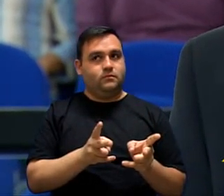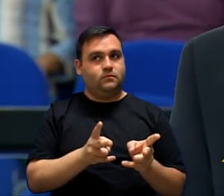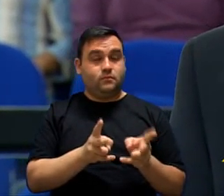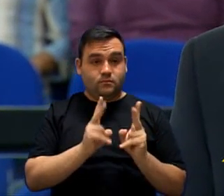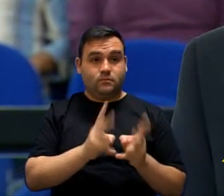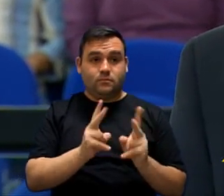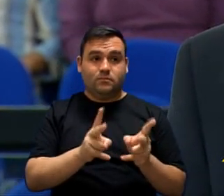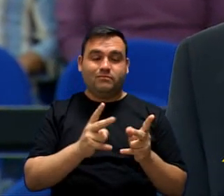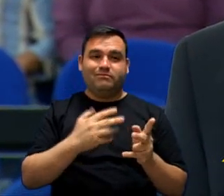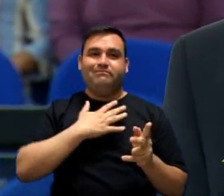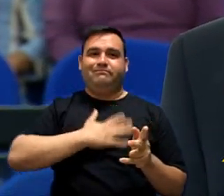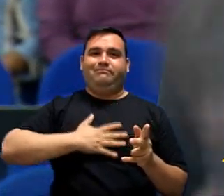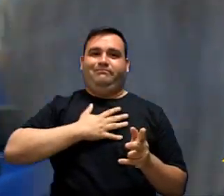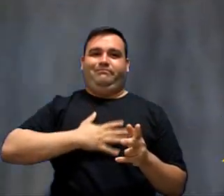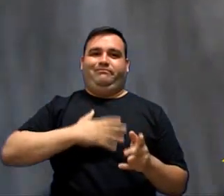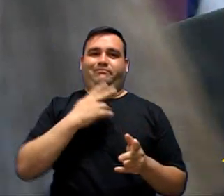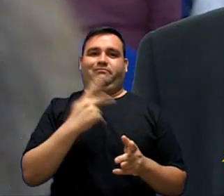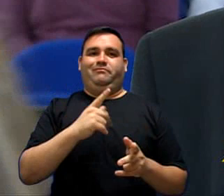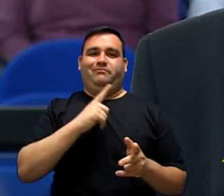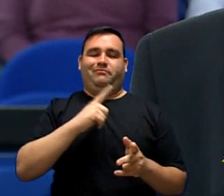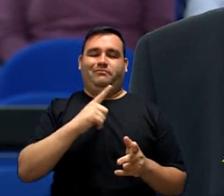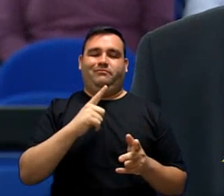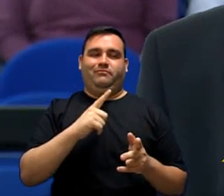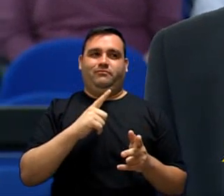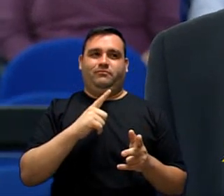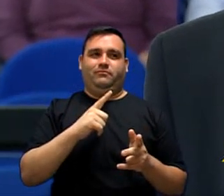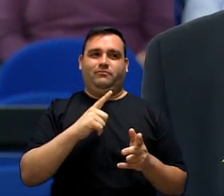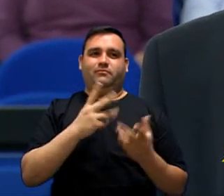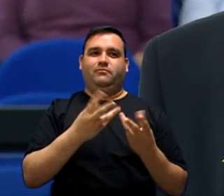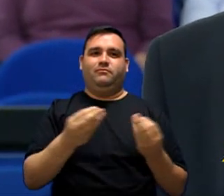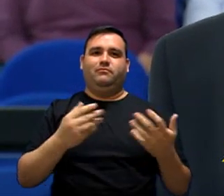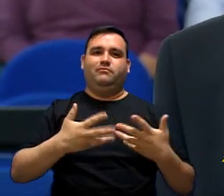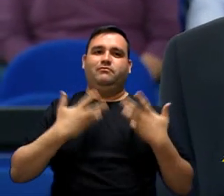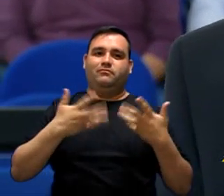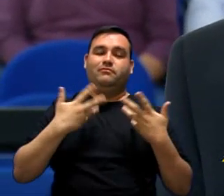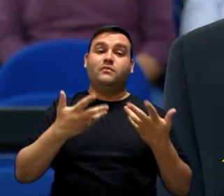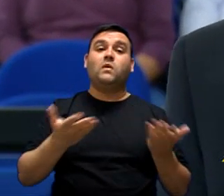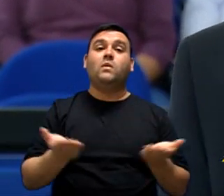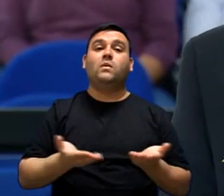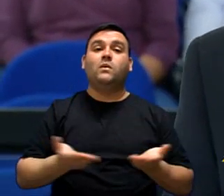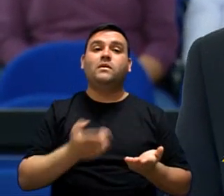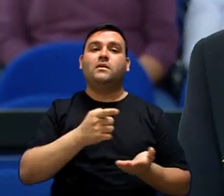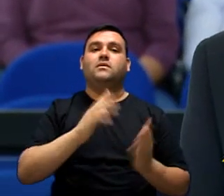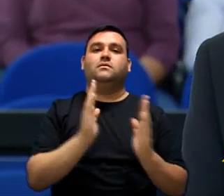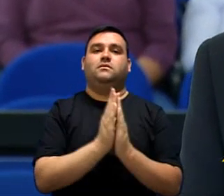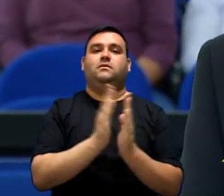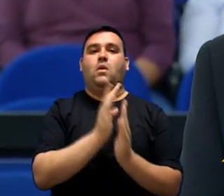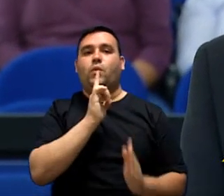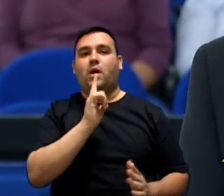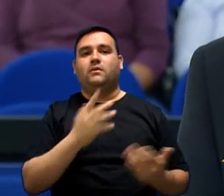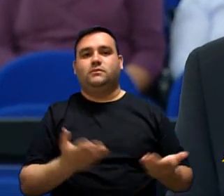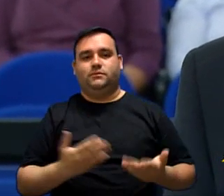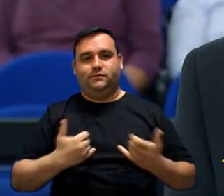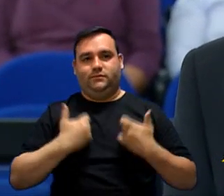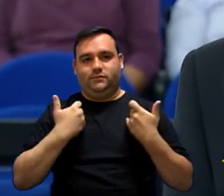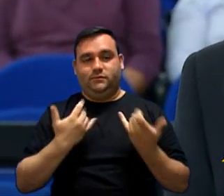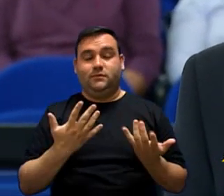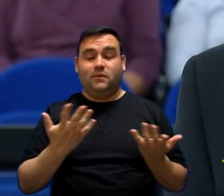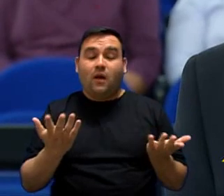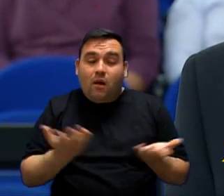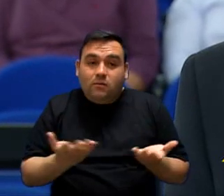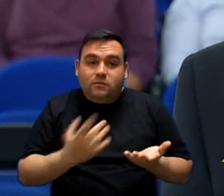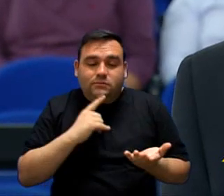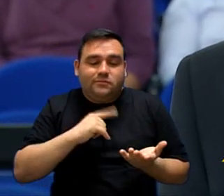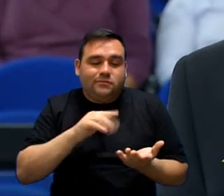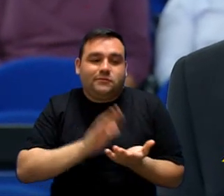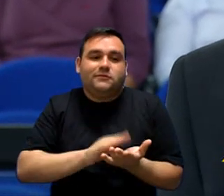continua se regozijando aí com muitas alegrias. E hoje ele está fazendo aniversário também. Então, eu faço votos